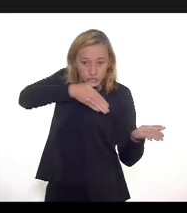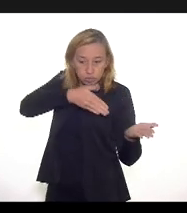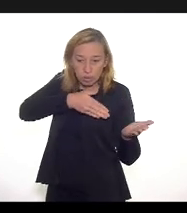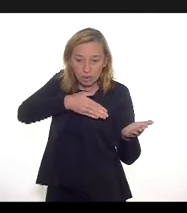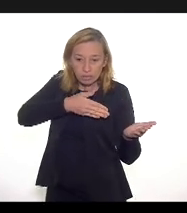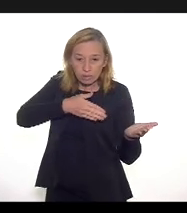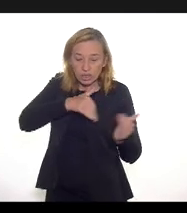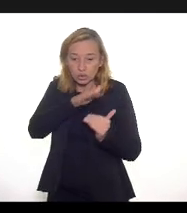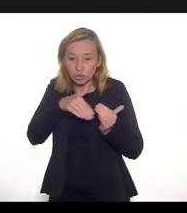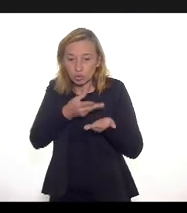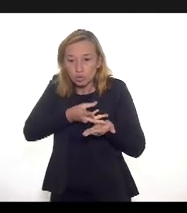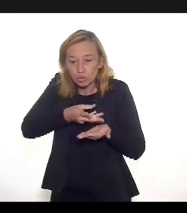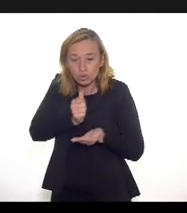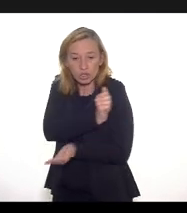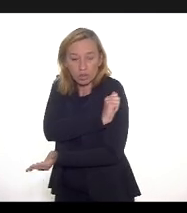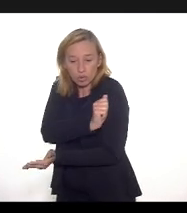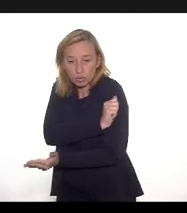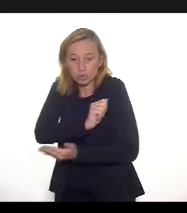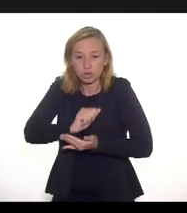alunos e...